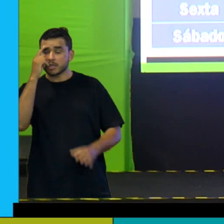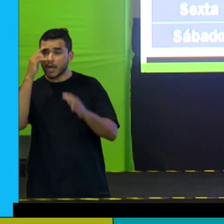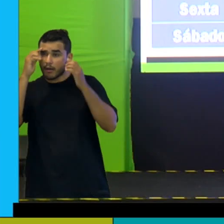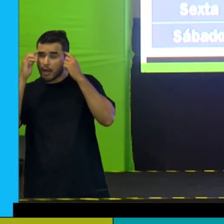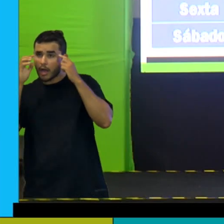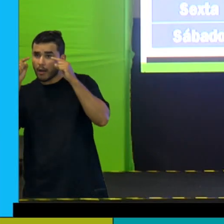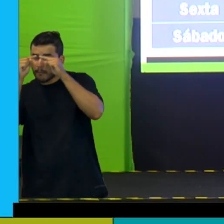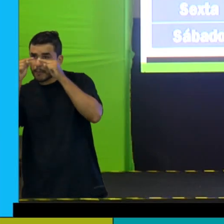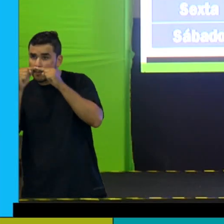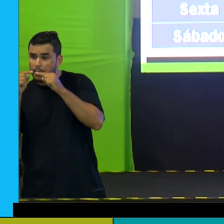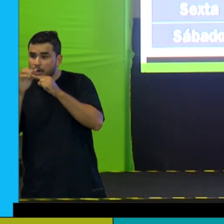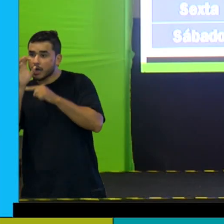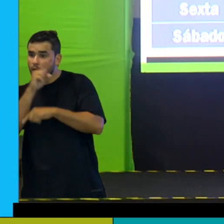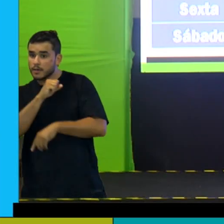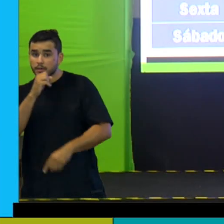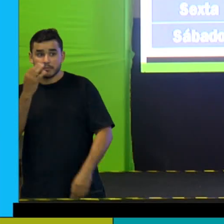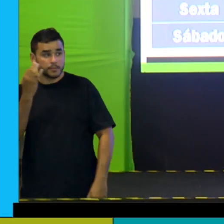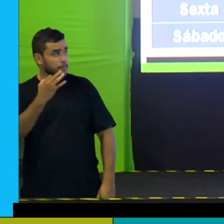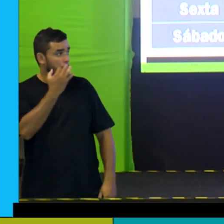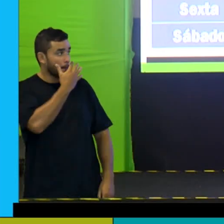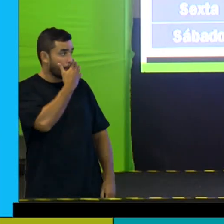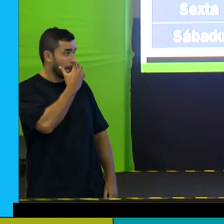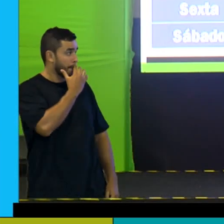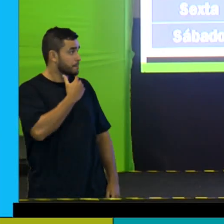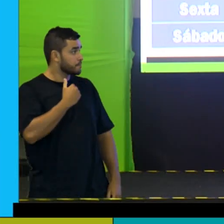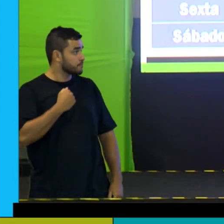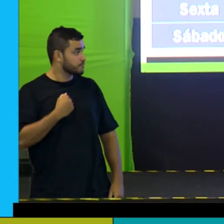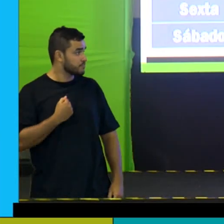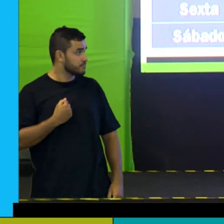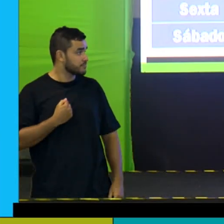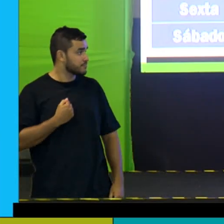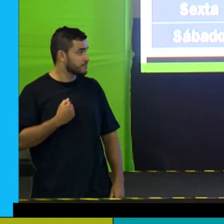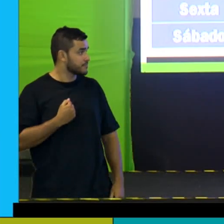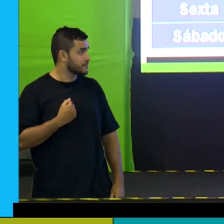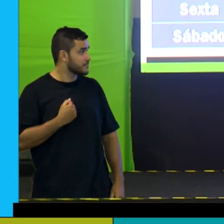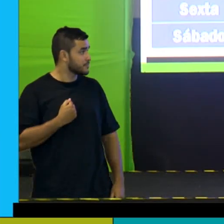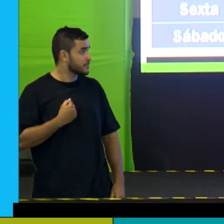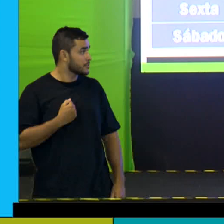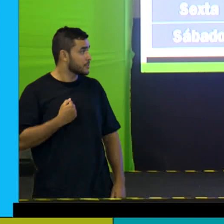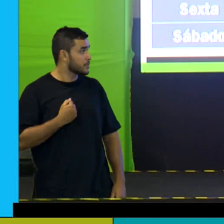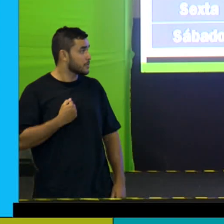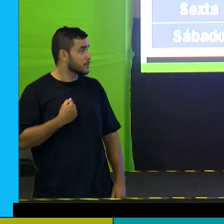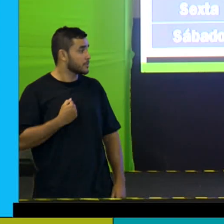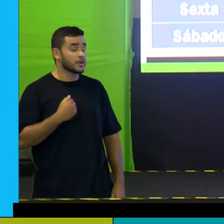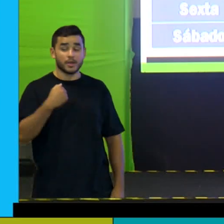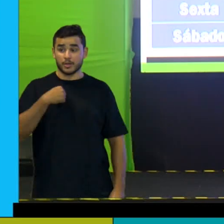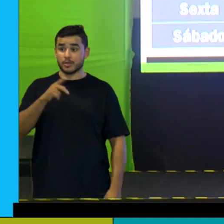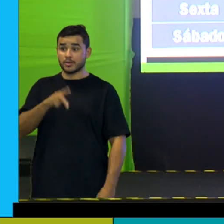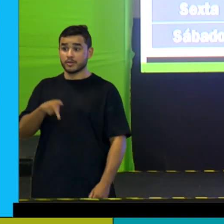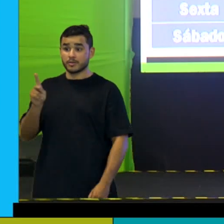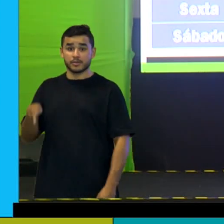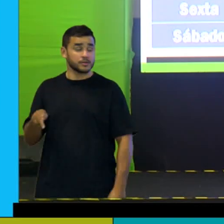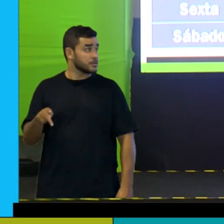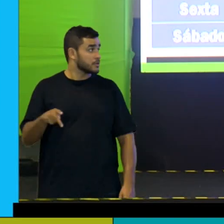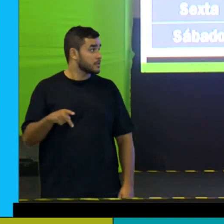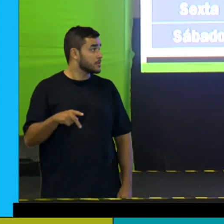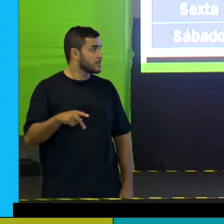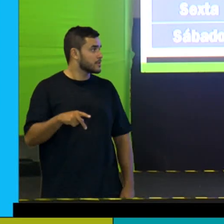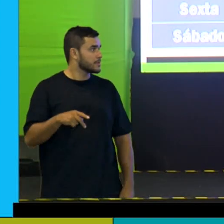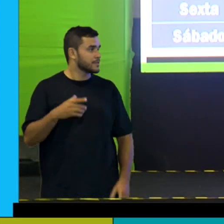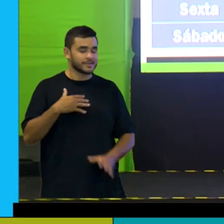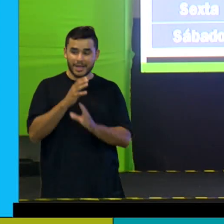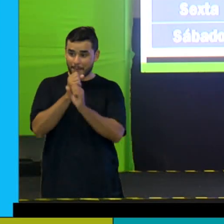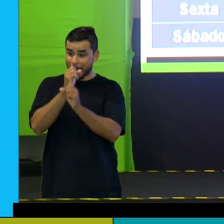fazendo uma proporção. Perfeito, perfeito. Eu, como professor de matemática... Como é teu nome? Eu, como professor de matemática, Maico, aí eu faço assim, vamos para os